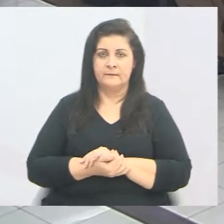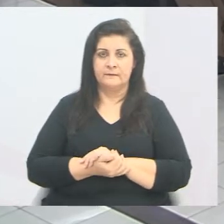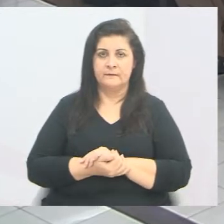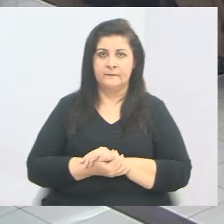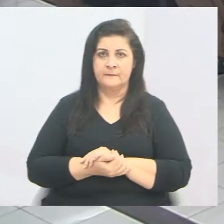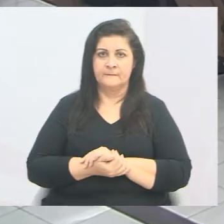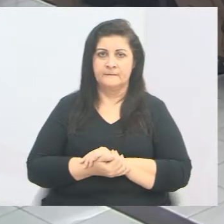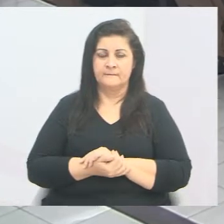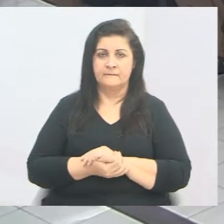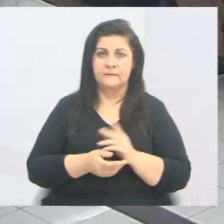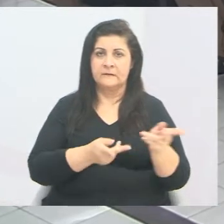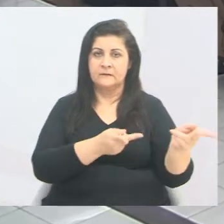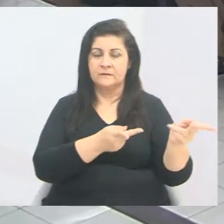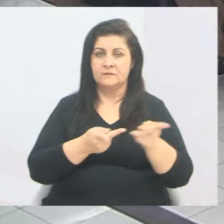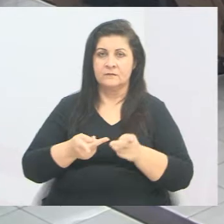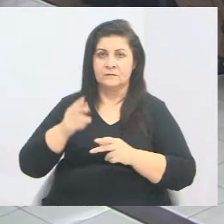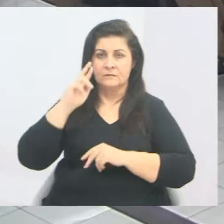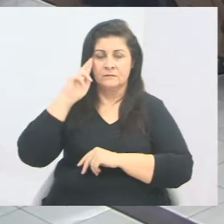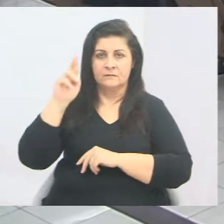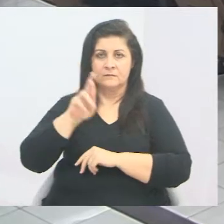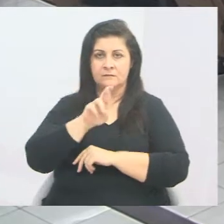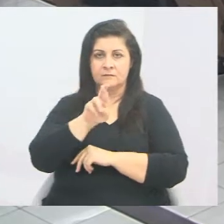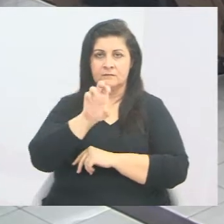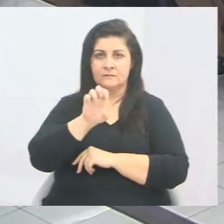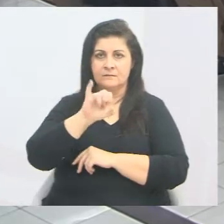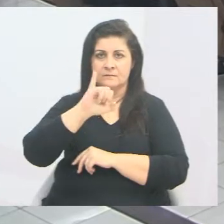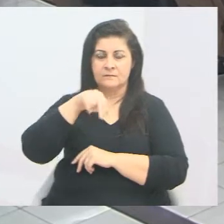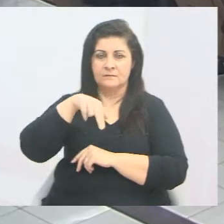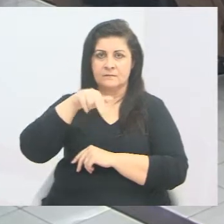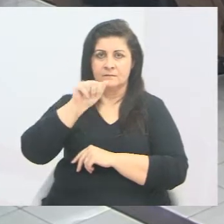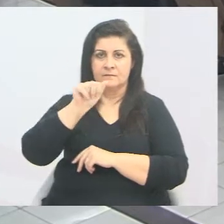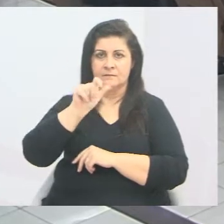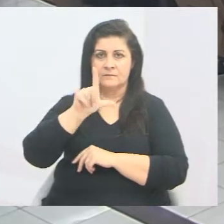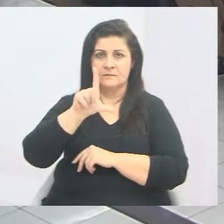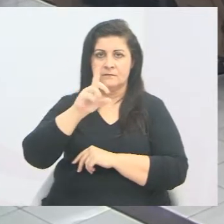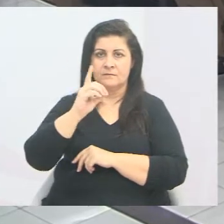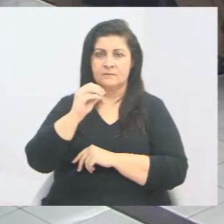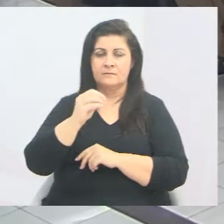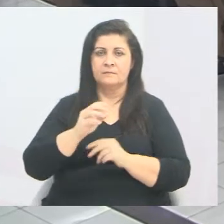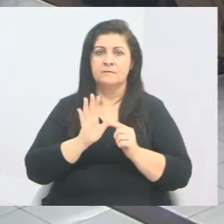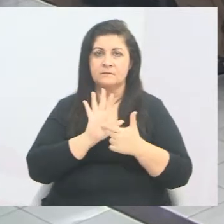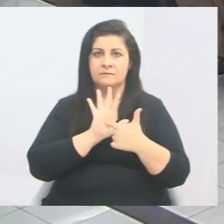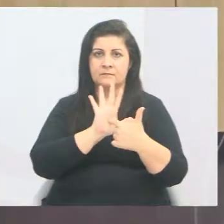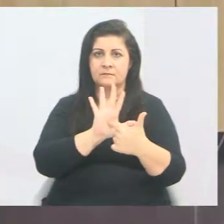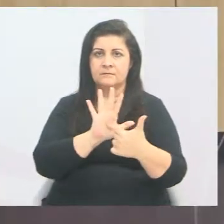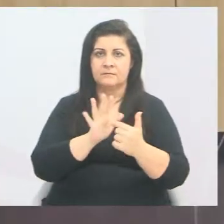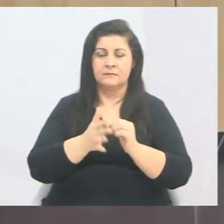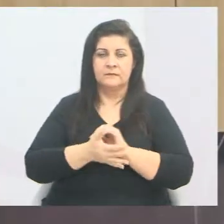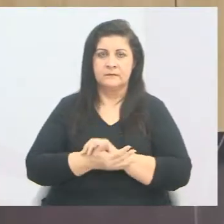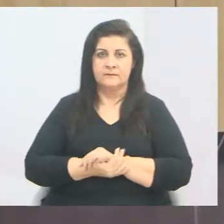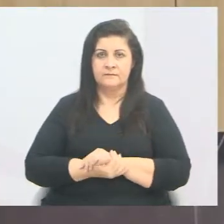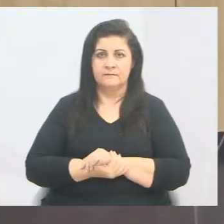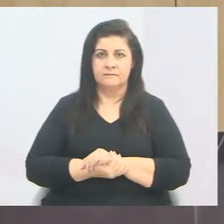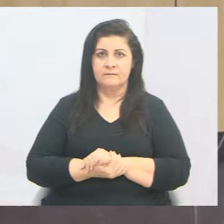Convido o senhor Reinaldo Priante, diretor de Finanças, para fazer a apresentação.